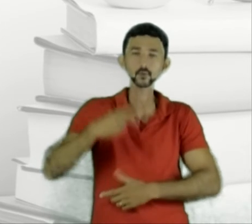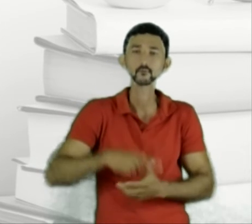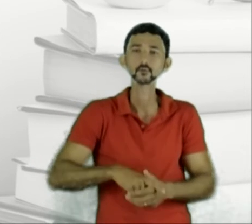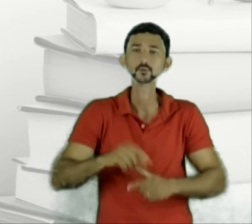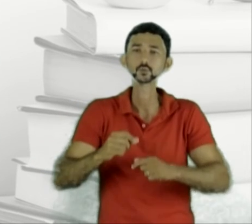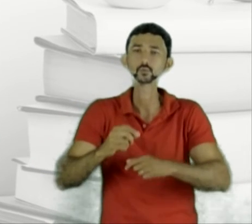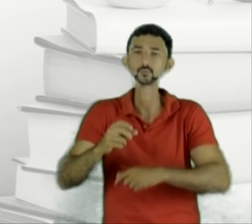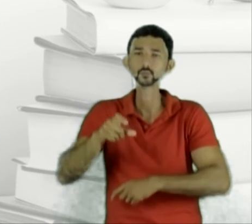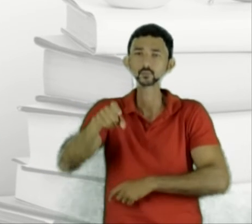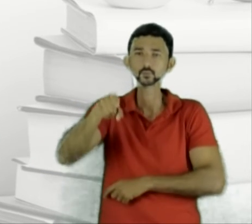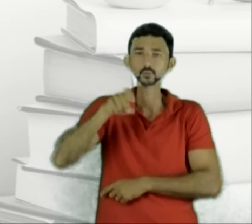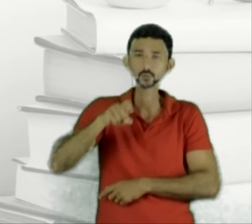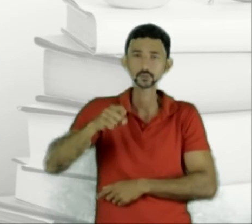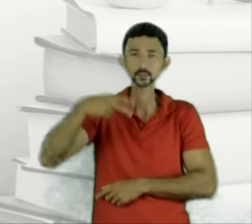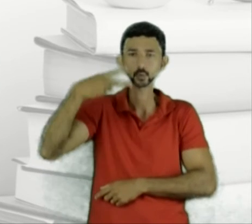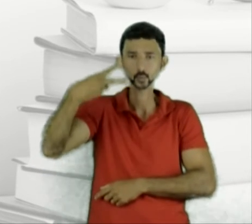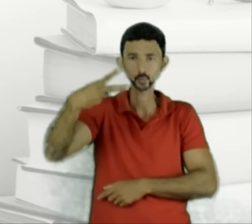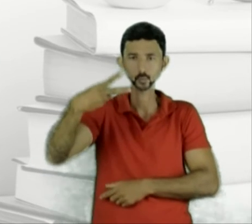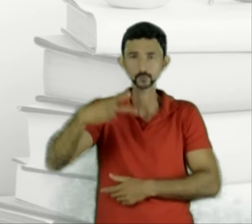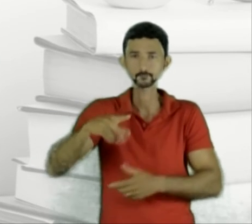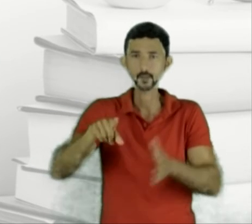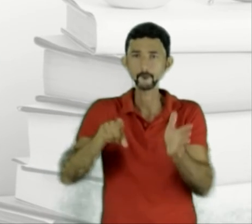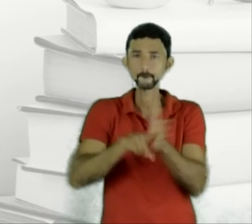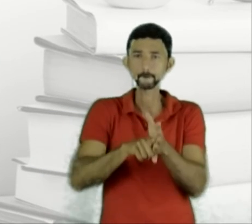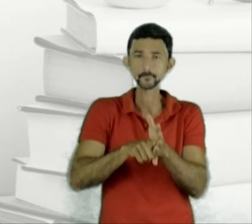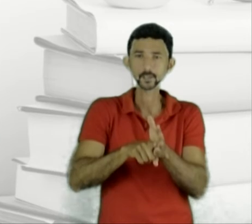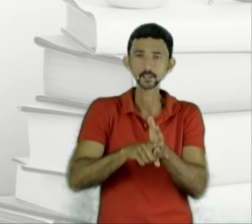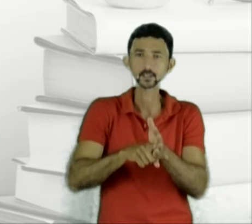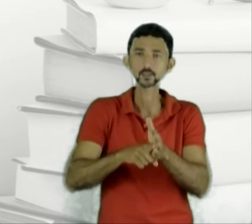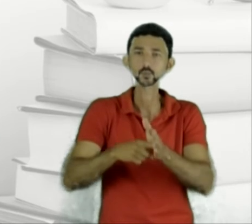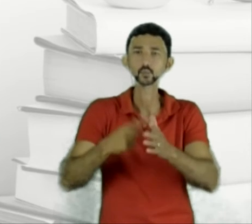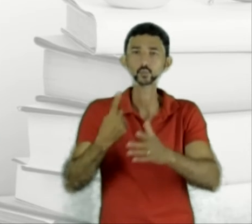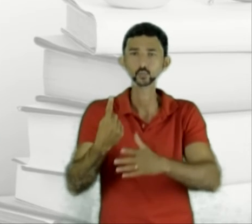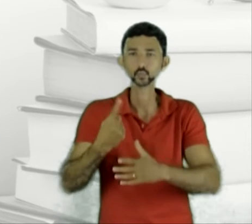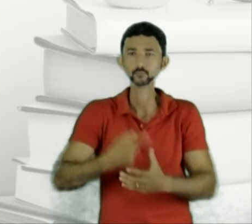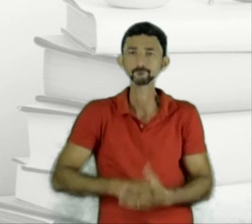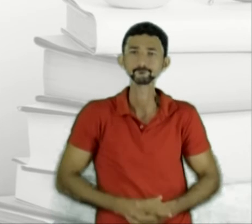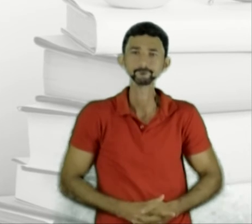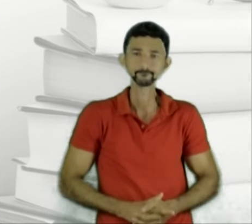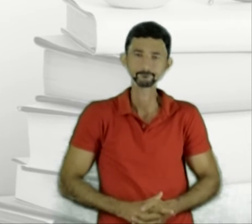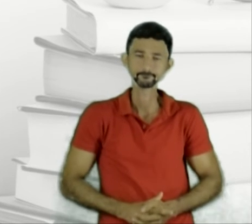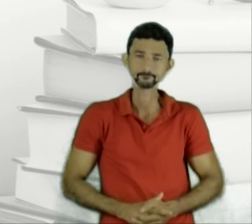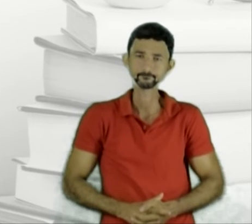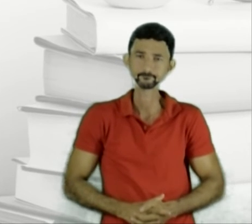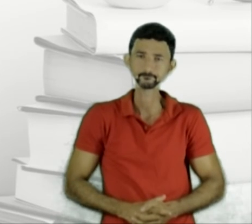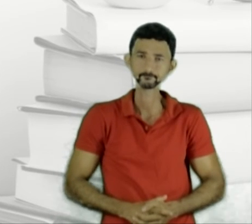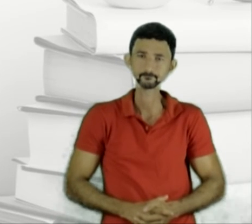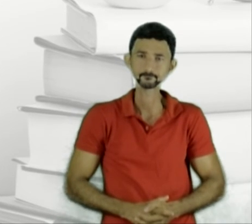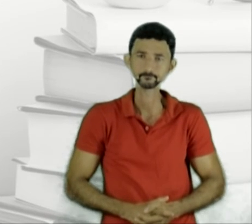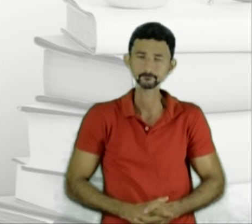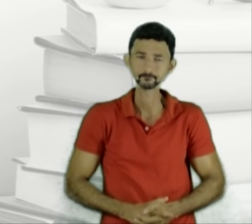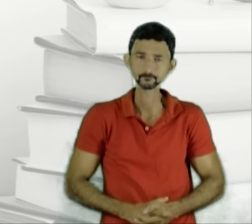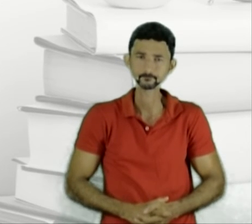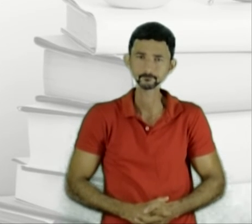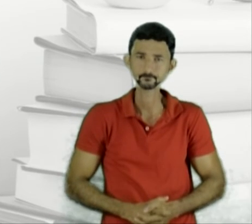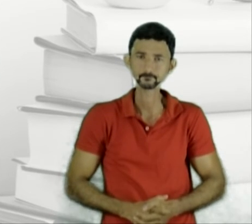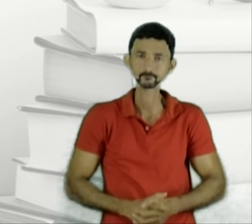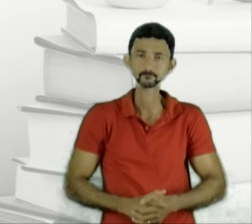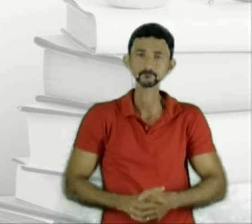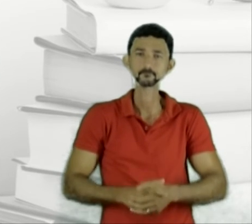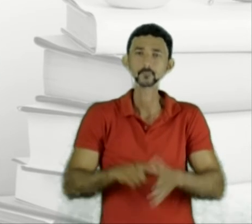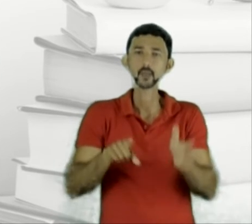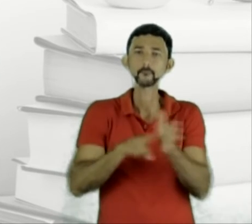do dividendo, que é 2, menos o expoente da letra do divisor, que é 1. Então,